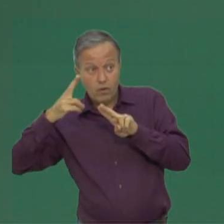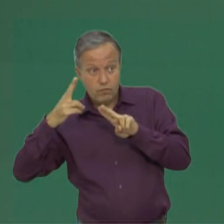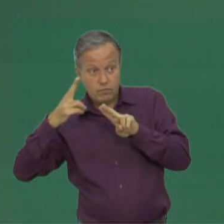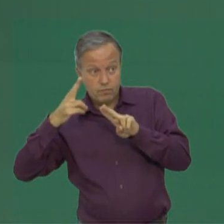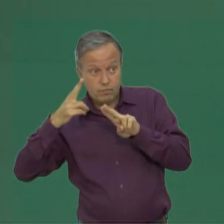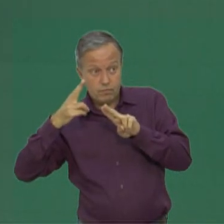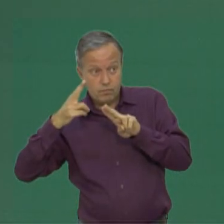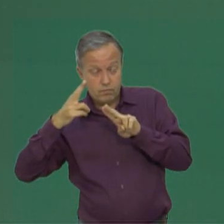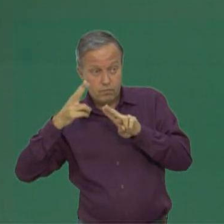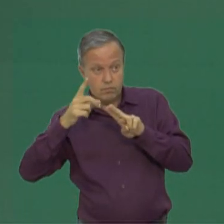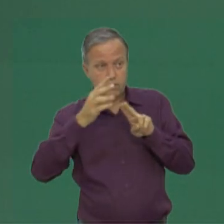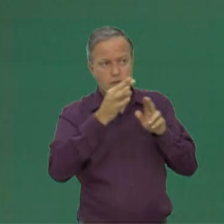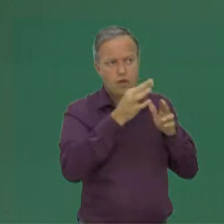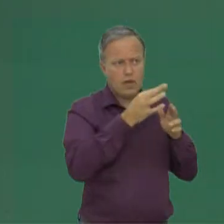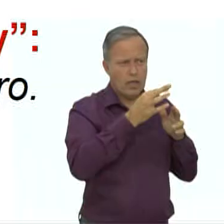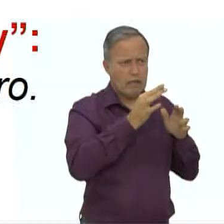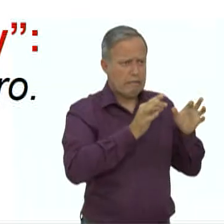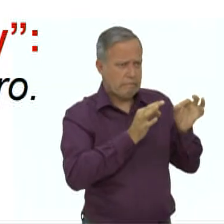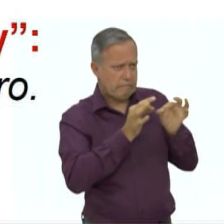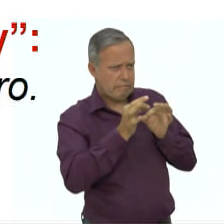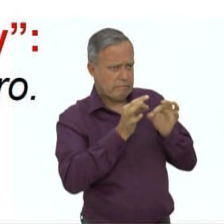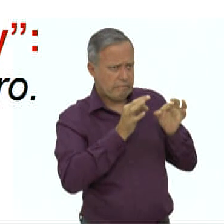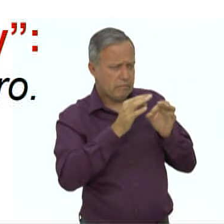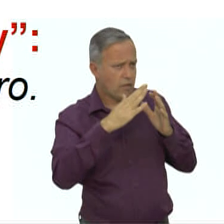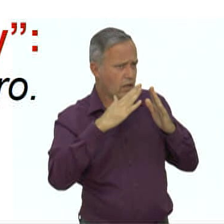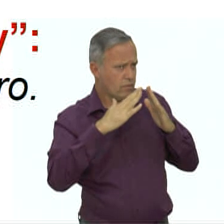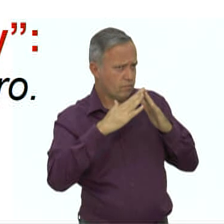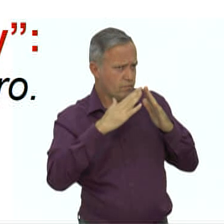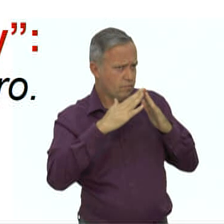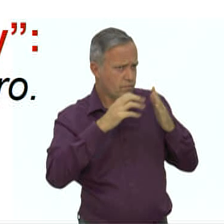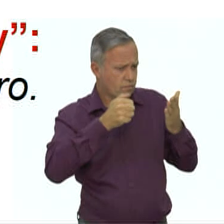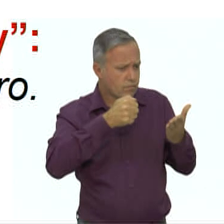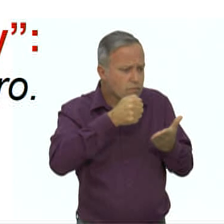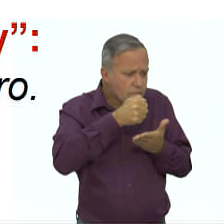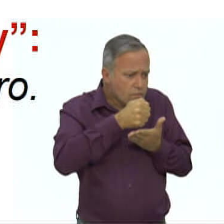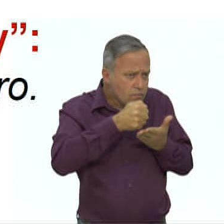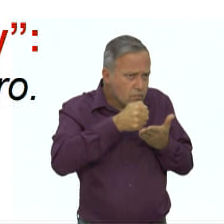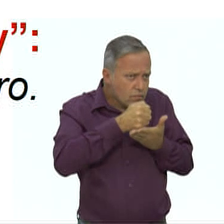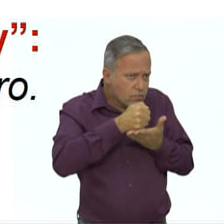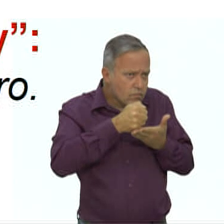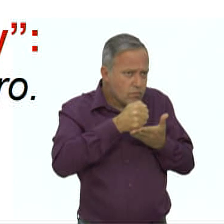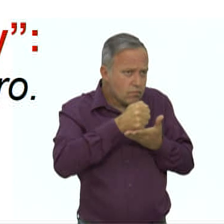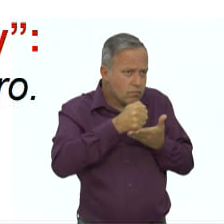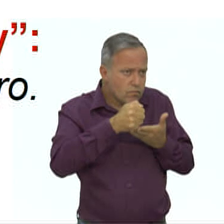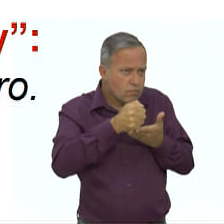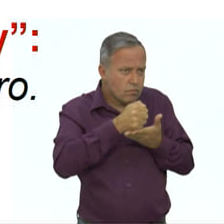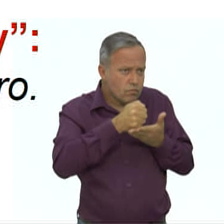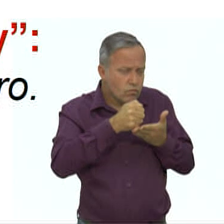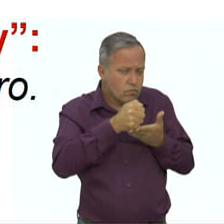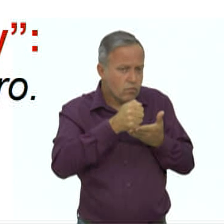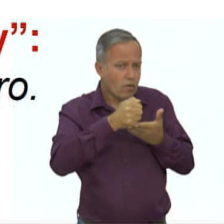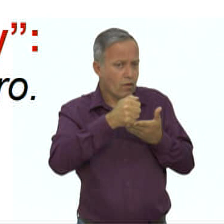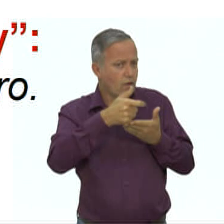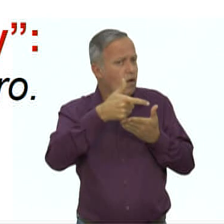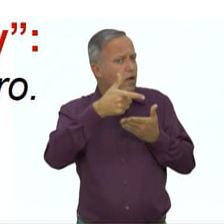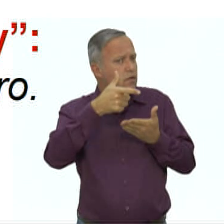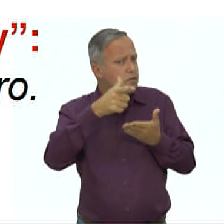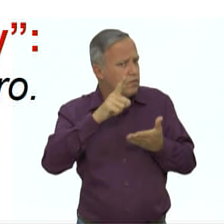seja, la estrutura de la casa es de acero